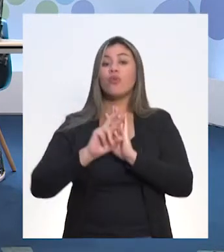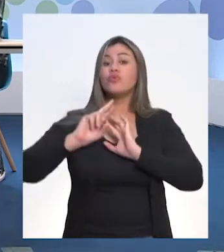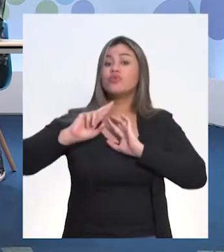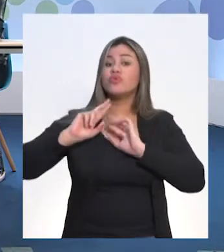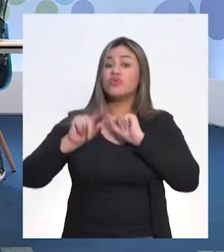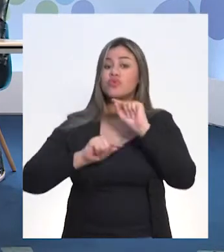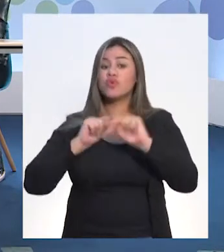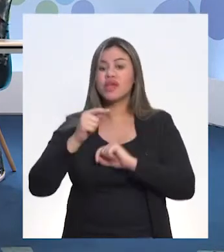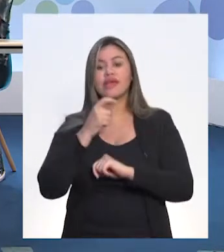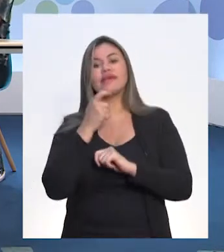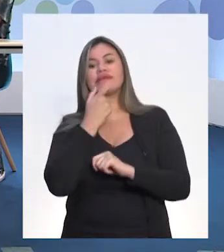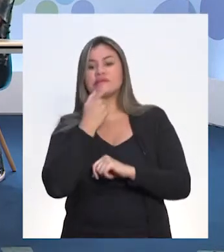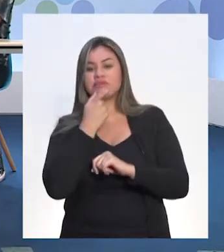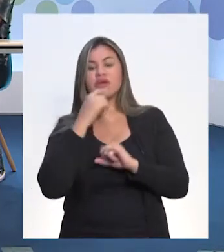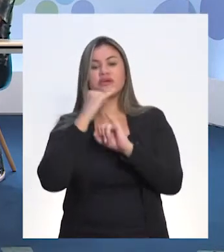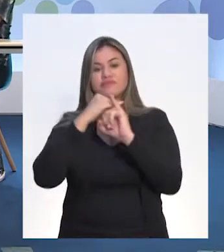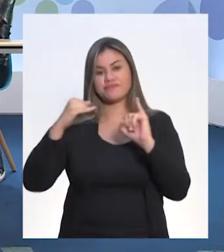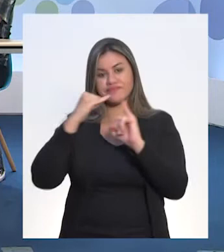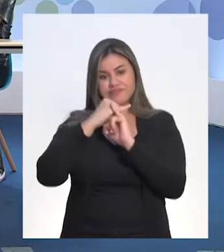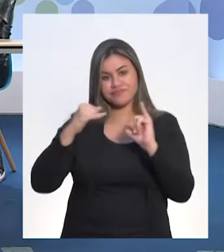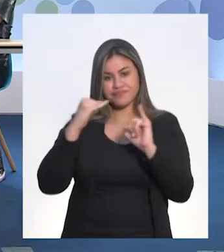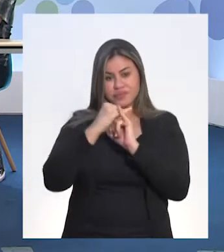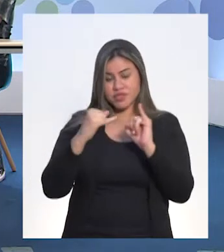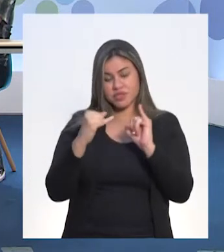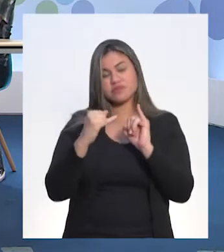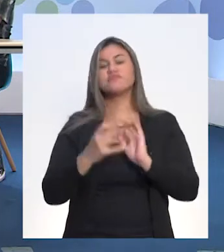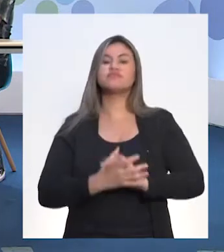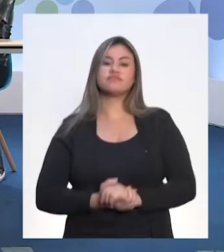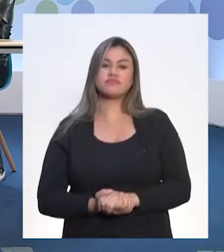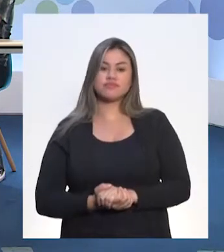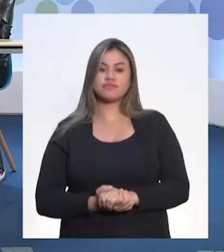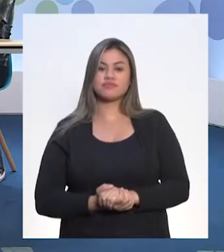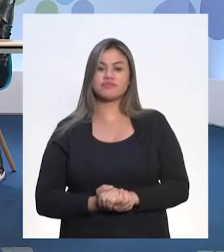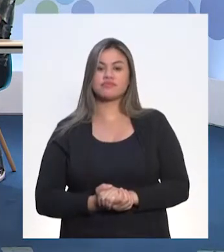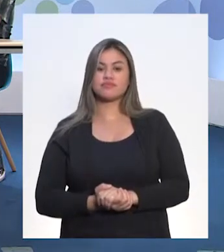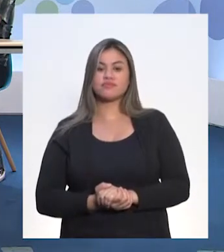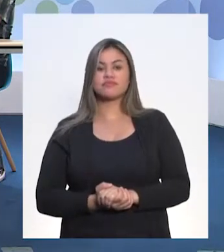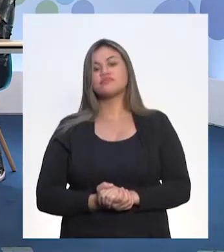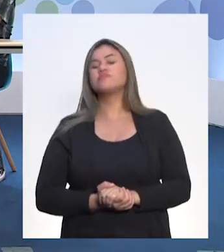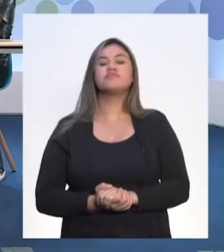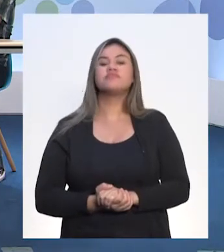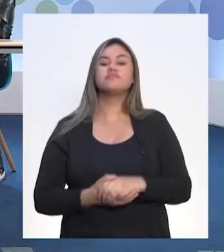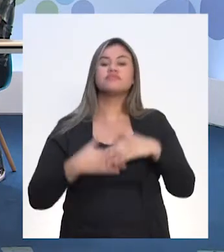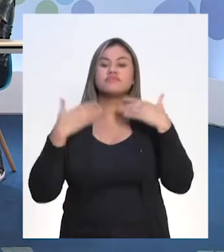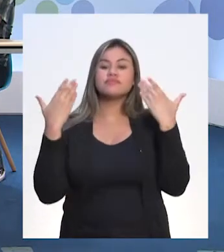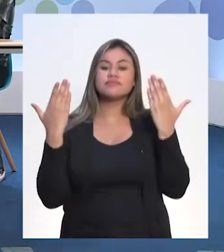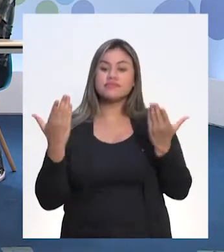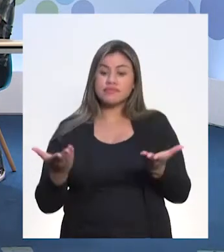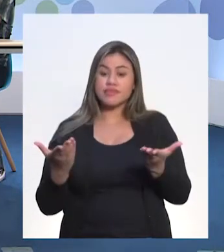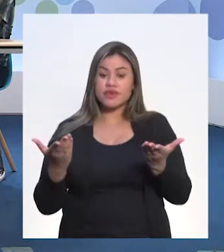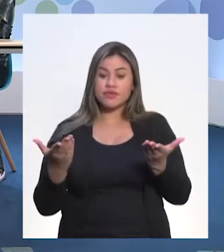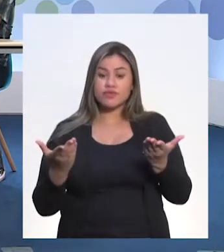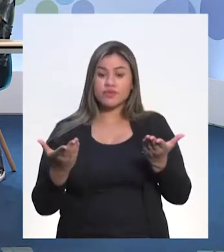Diferentes dentro aí do nosso idioma de língua inglesa, tá bom? Então, gente, olha só, né,